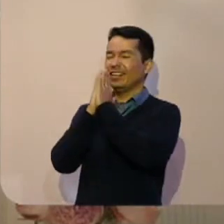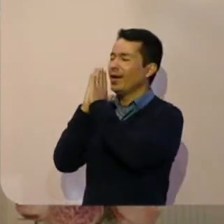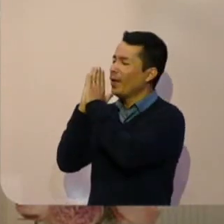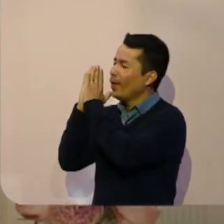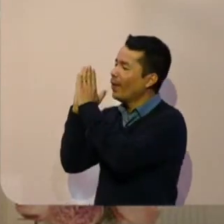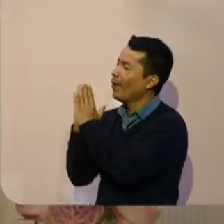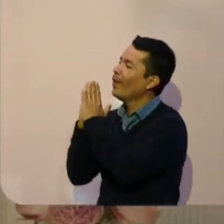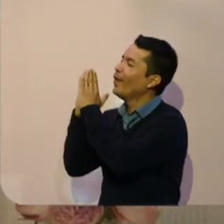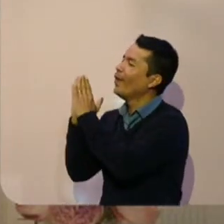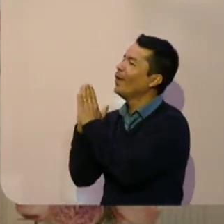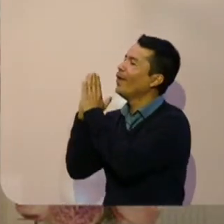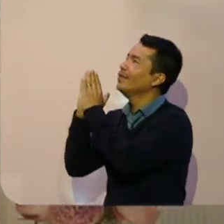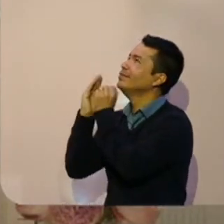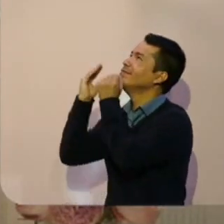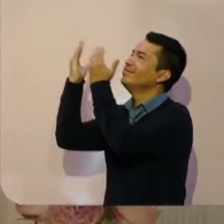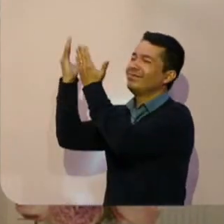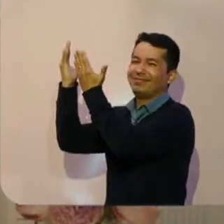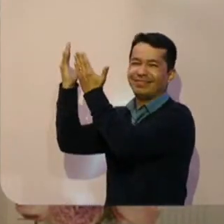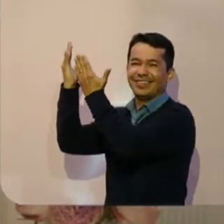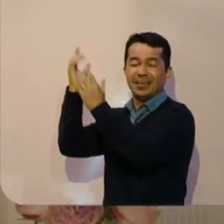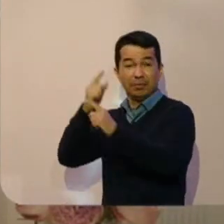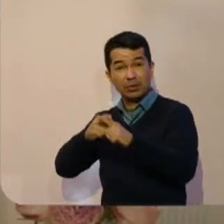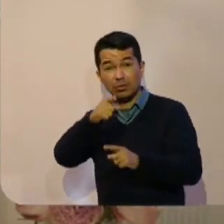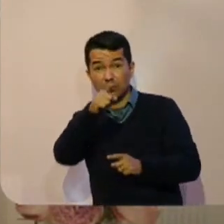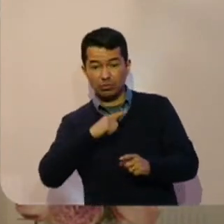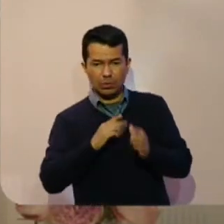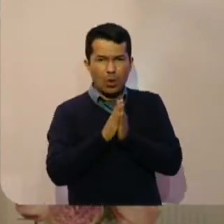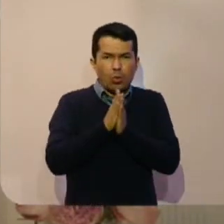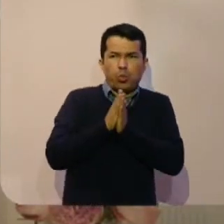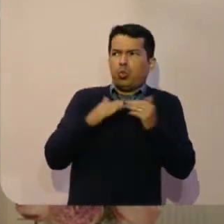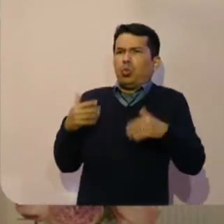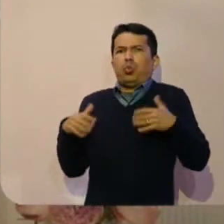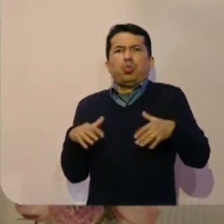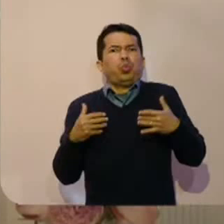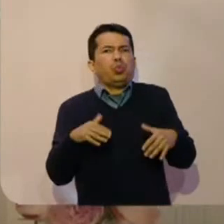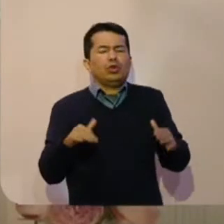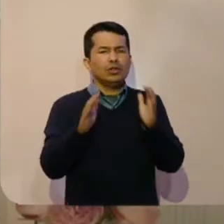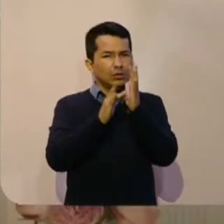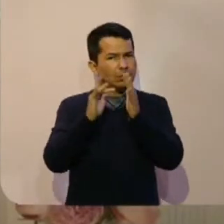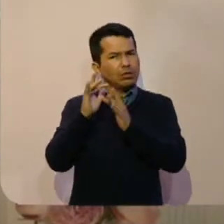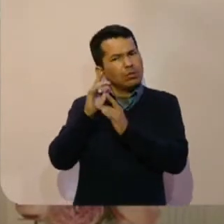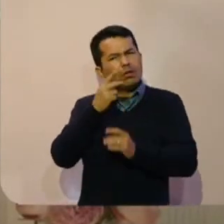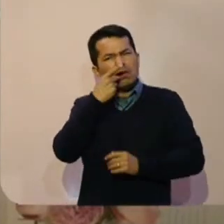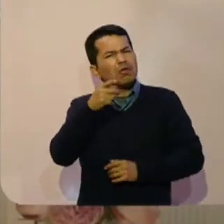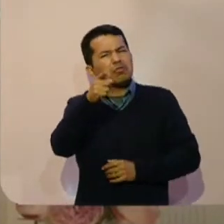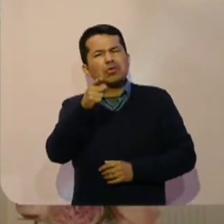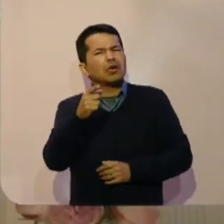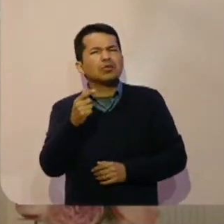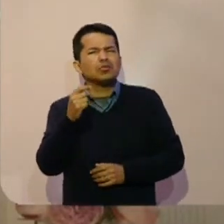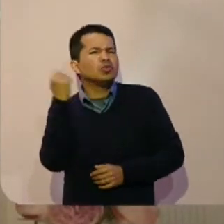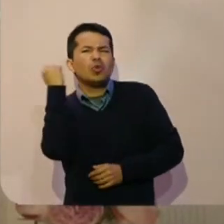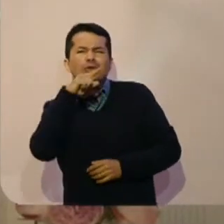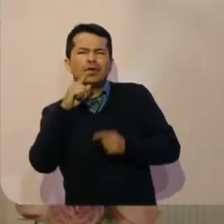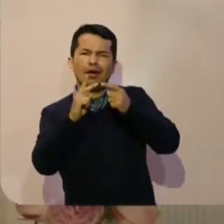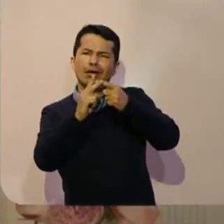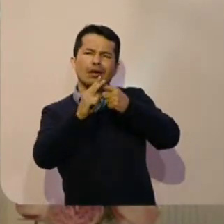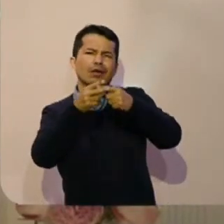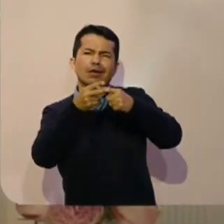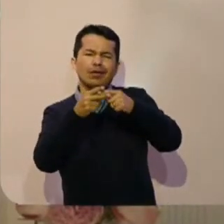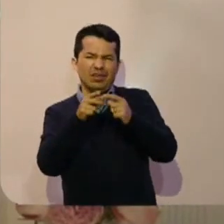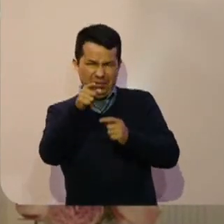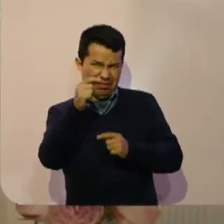está ansioso, Jesus diz que você não consegue acrescentar nada, porque nem o